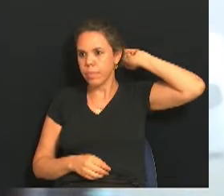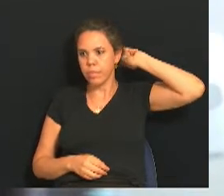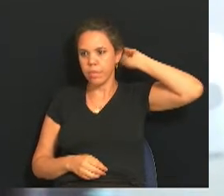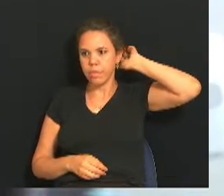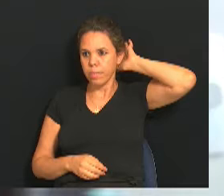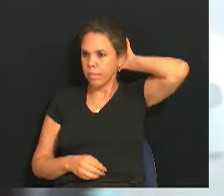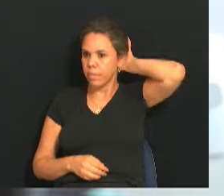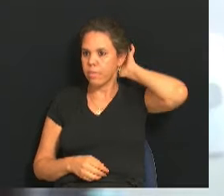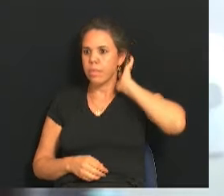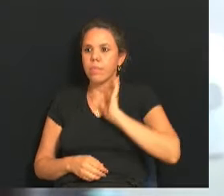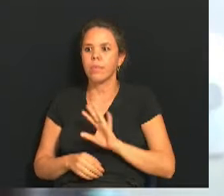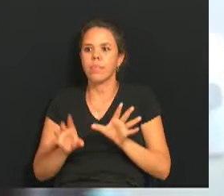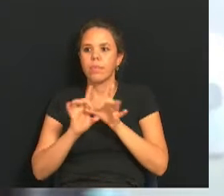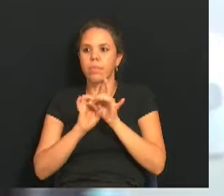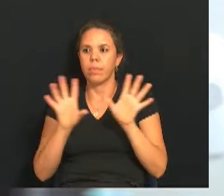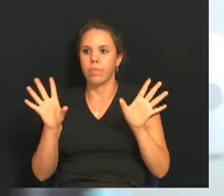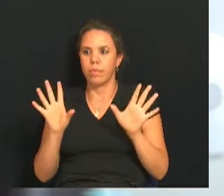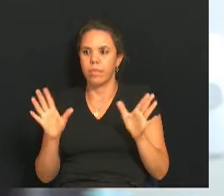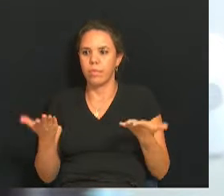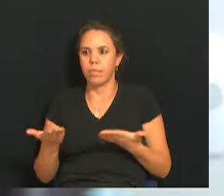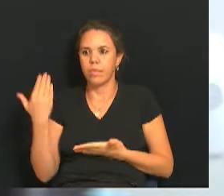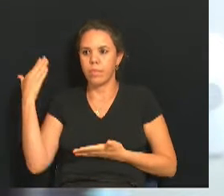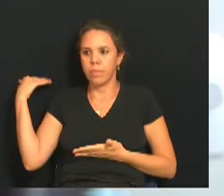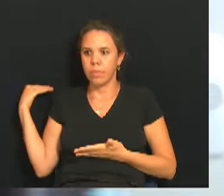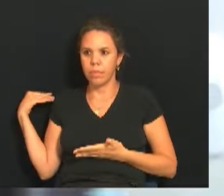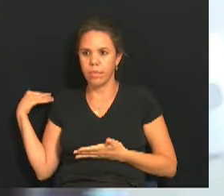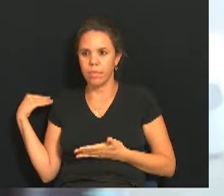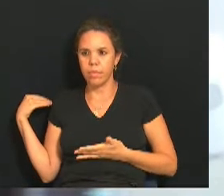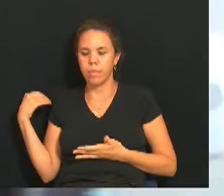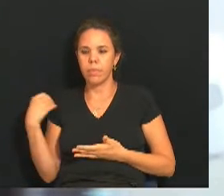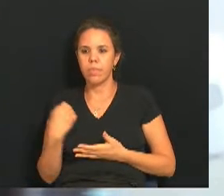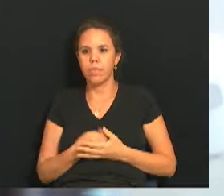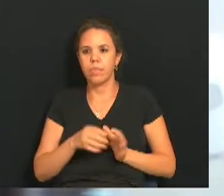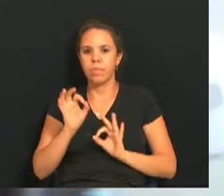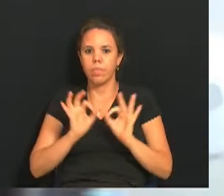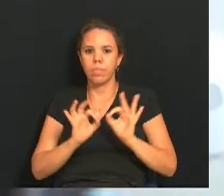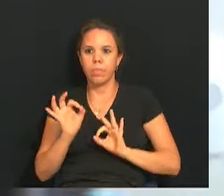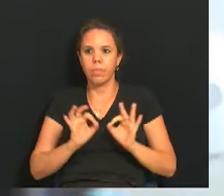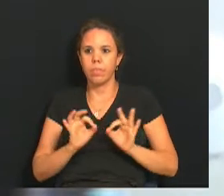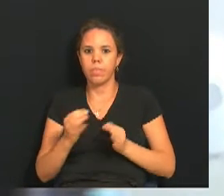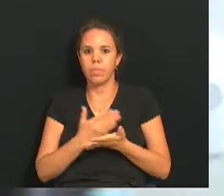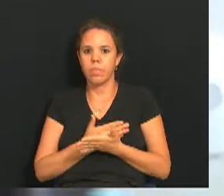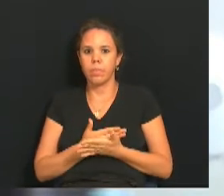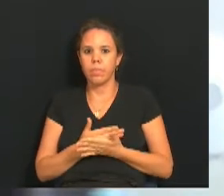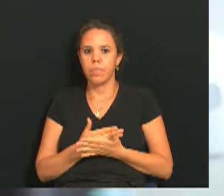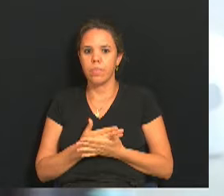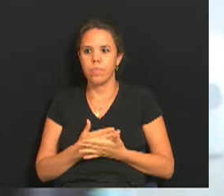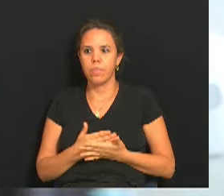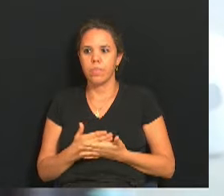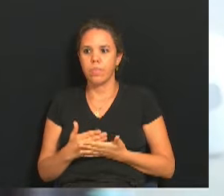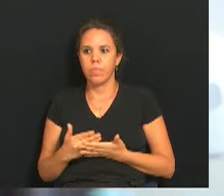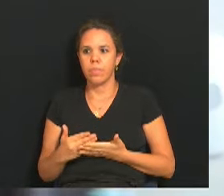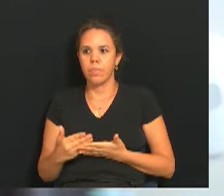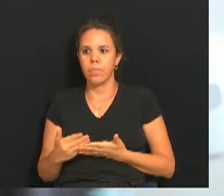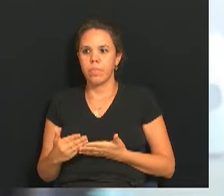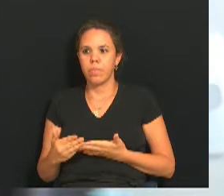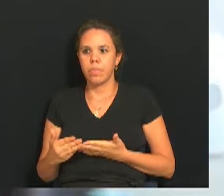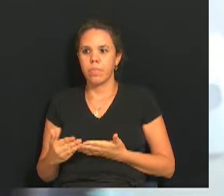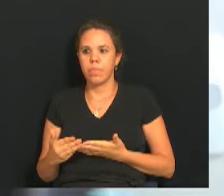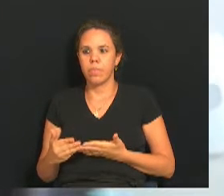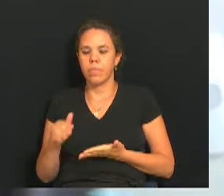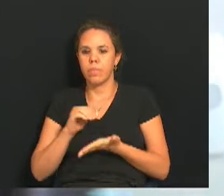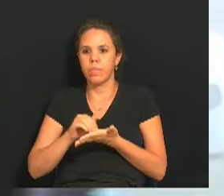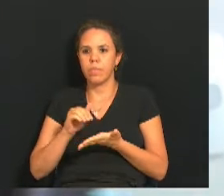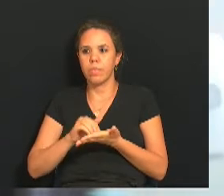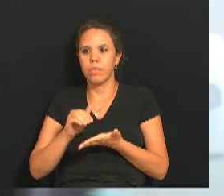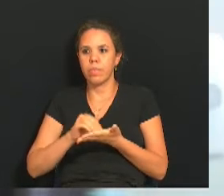gestão democrática. Naquela ocasião, essa elaboração ela começou por um setor da Secretaria de